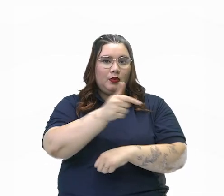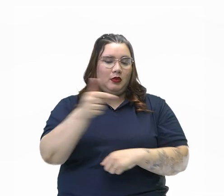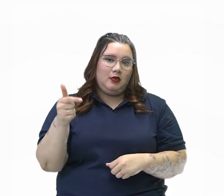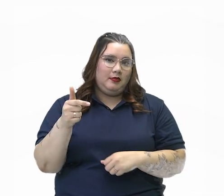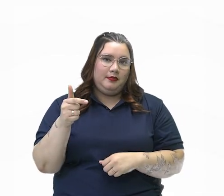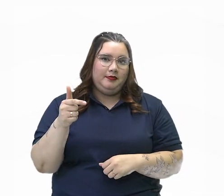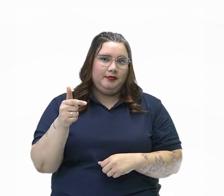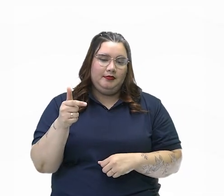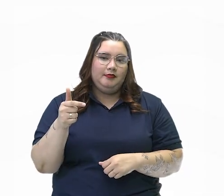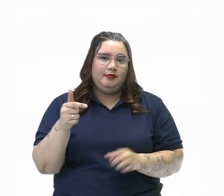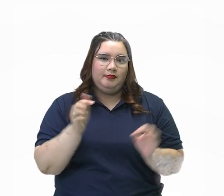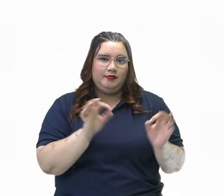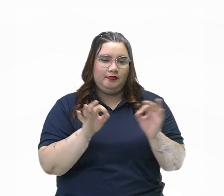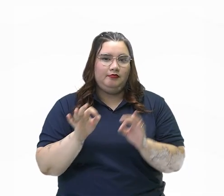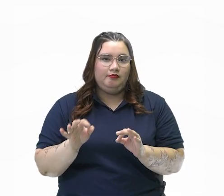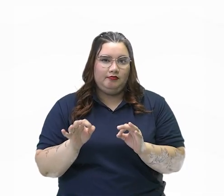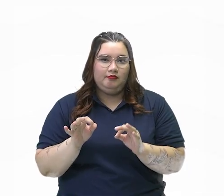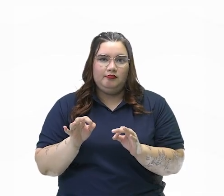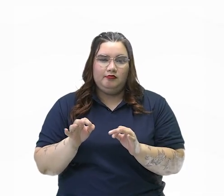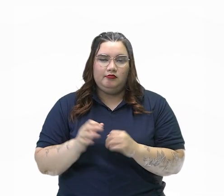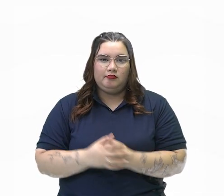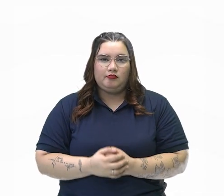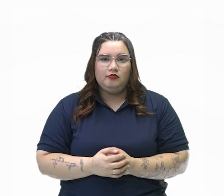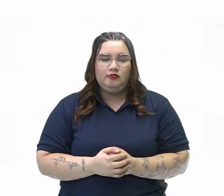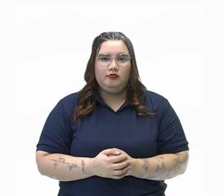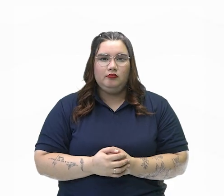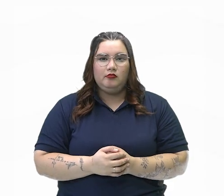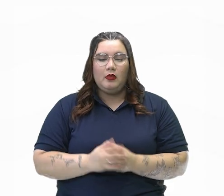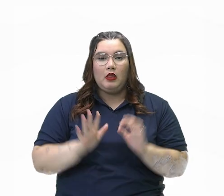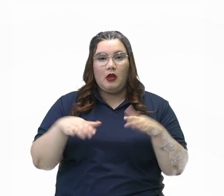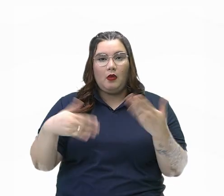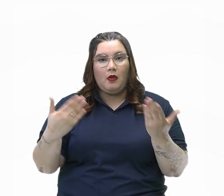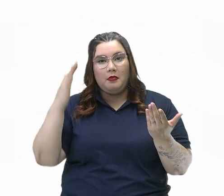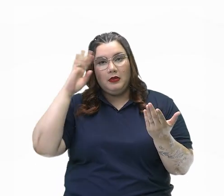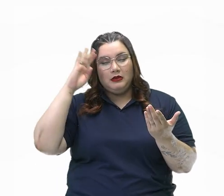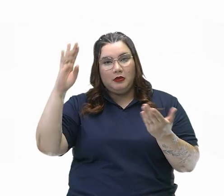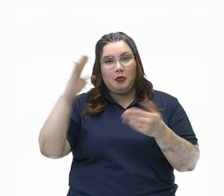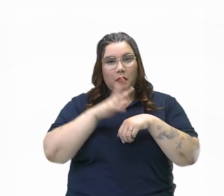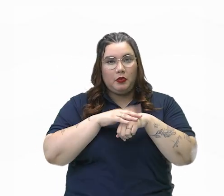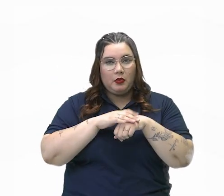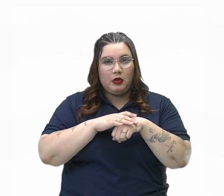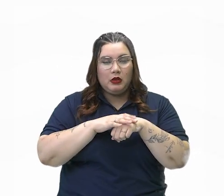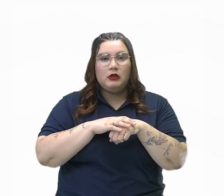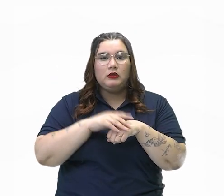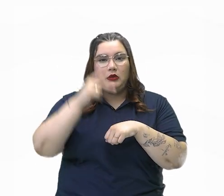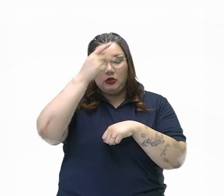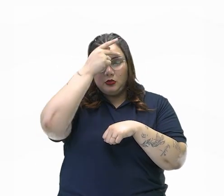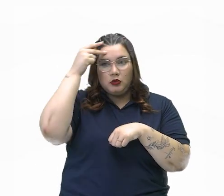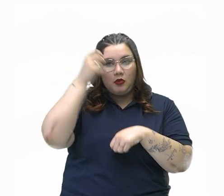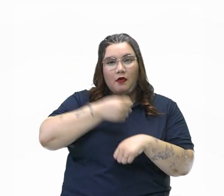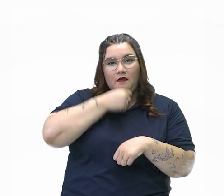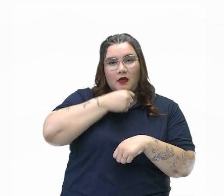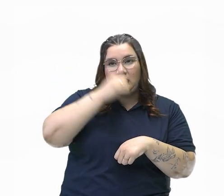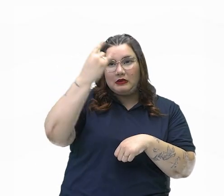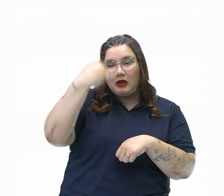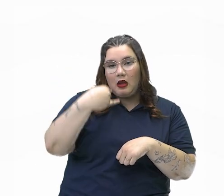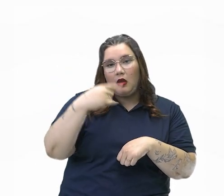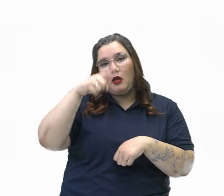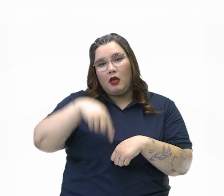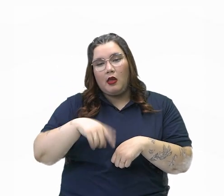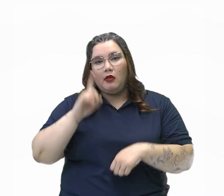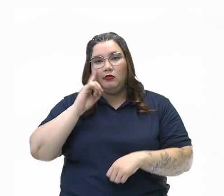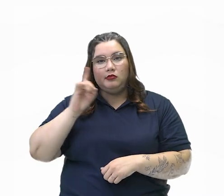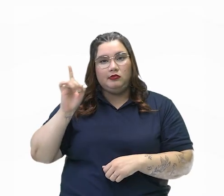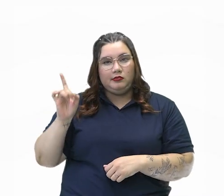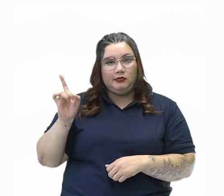cegueira irreversível nas pessoas, né, principalmente nas pessoas mais idosas, é o glaucoma, né, o aumento da pressão do